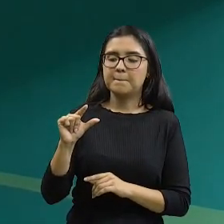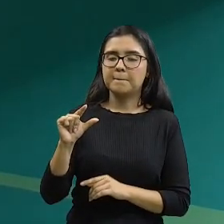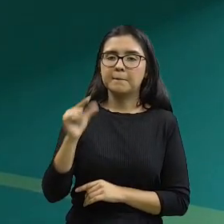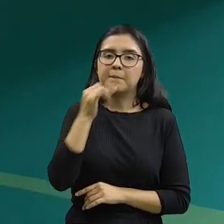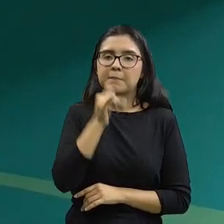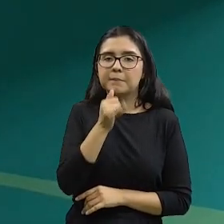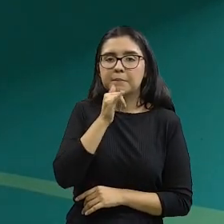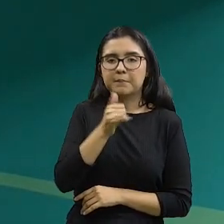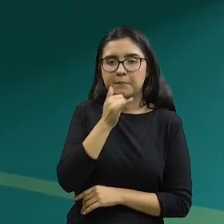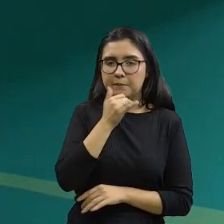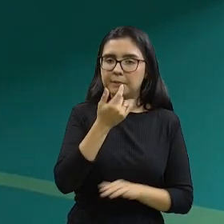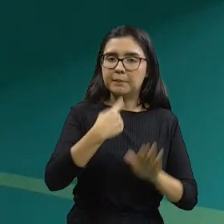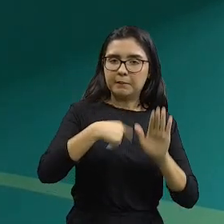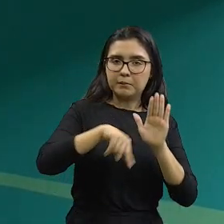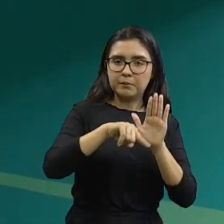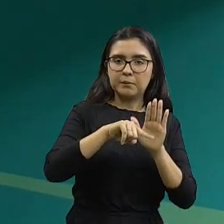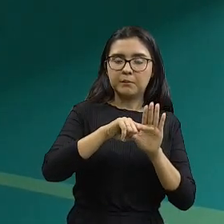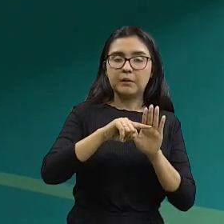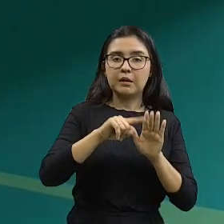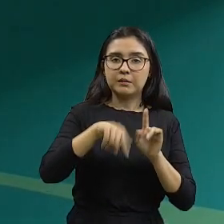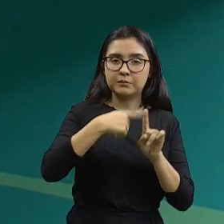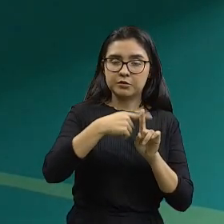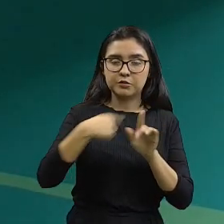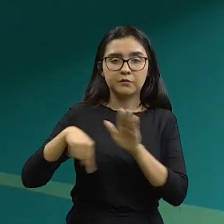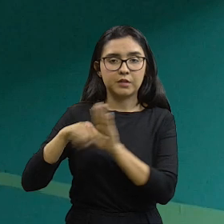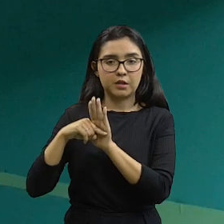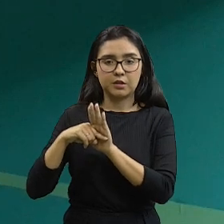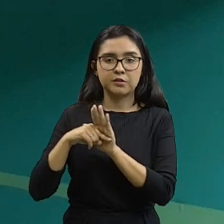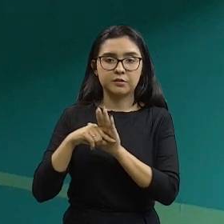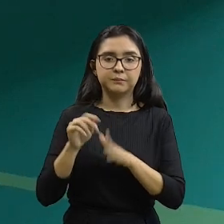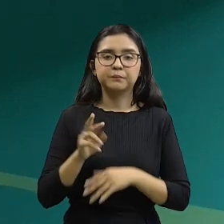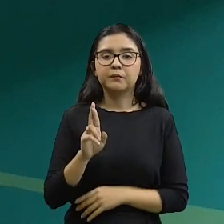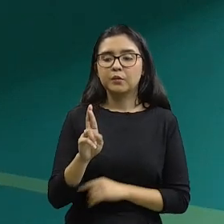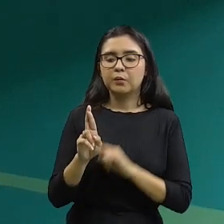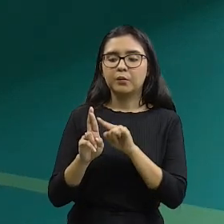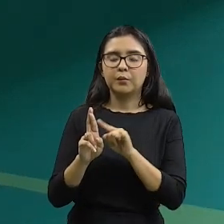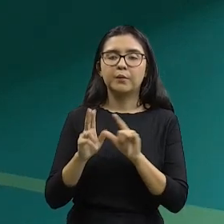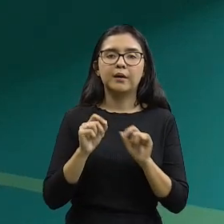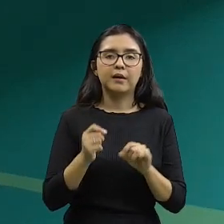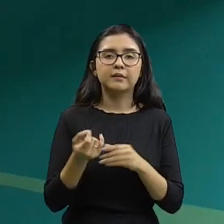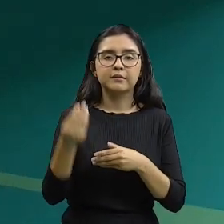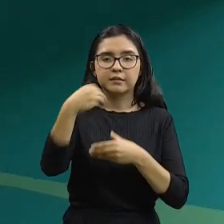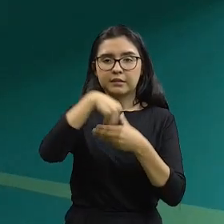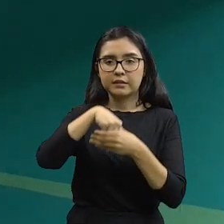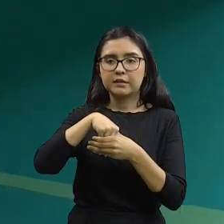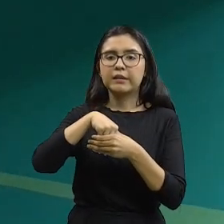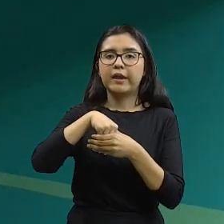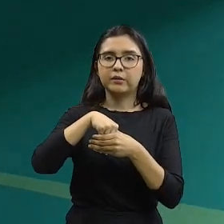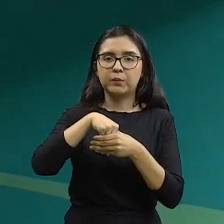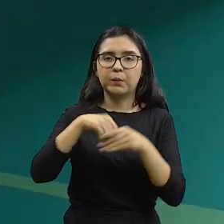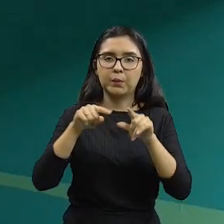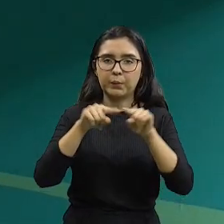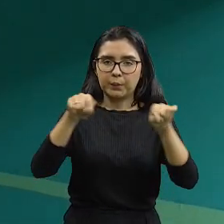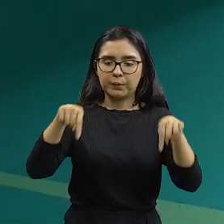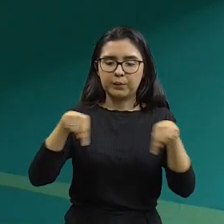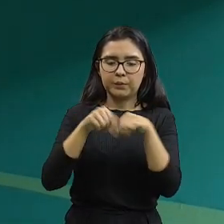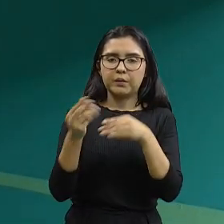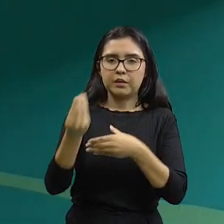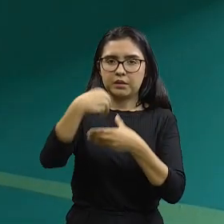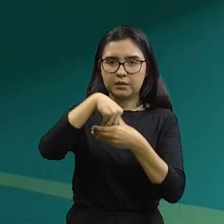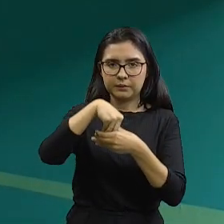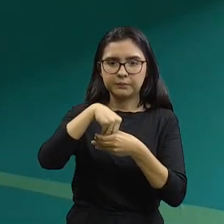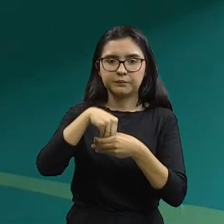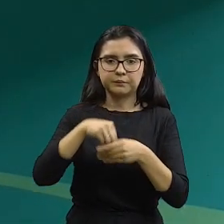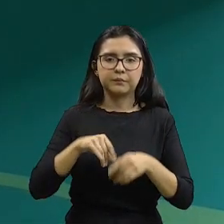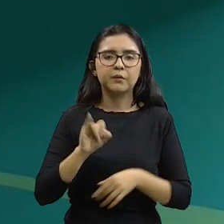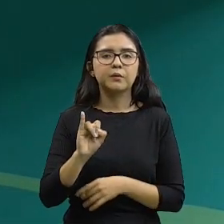positivo e negativo. O Rzinho é a resistência interna, as impurezas que existem. E o